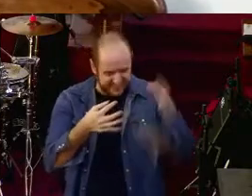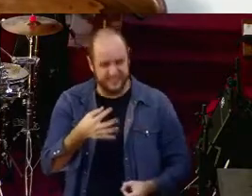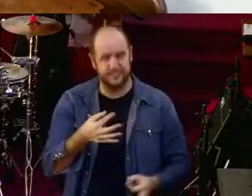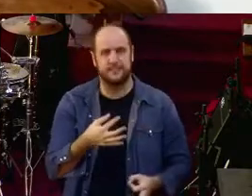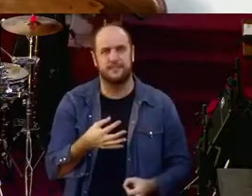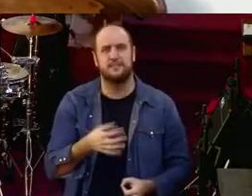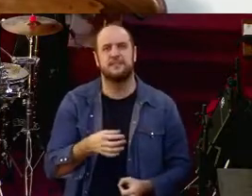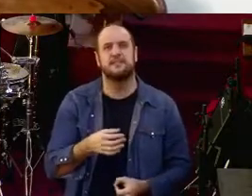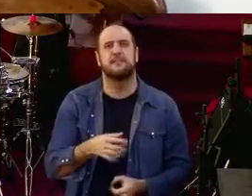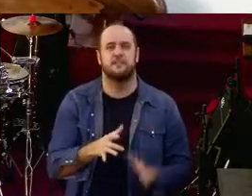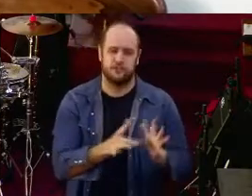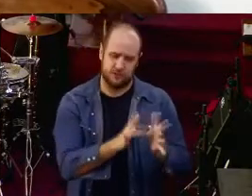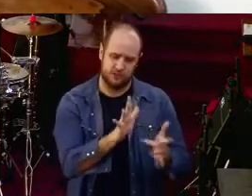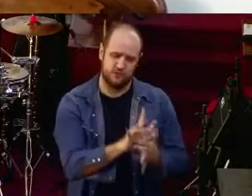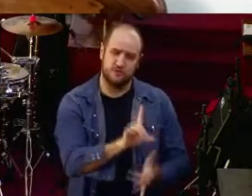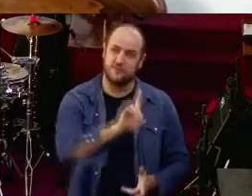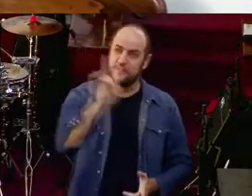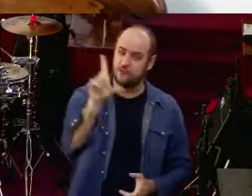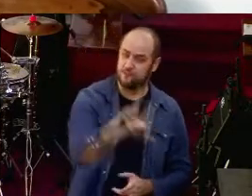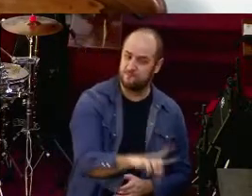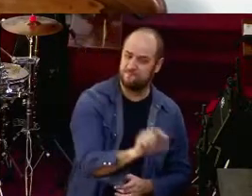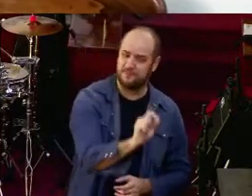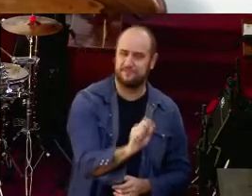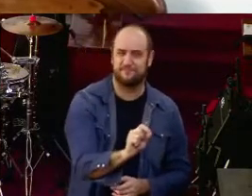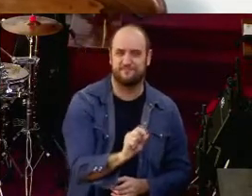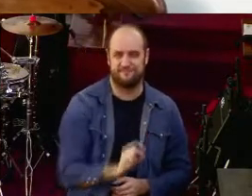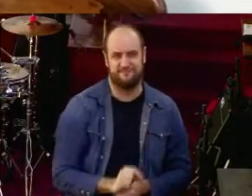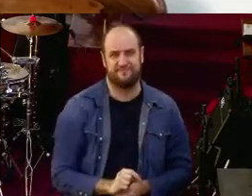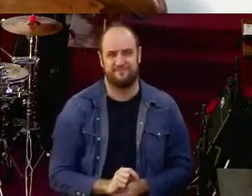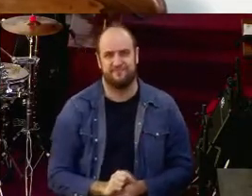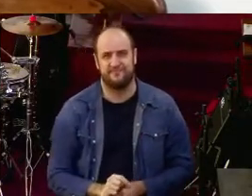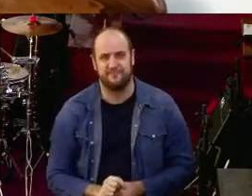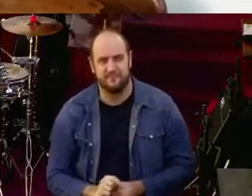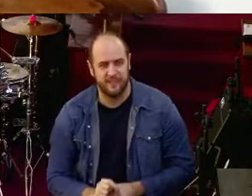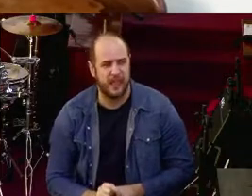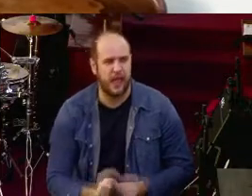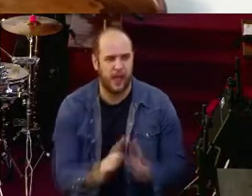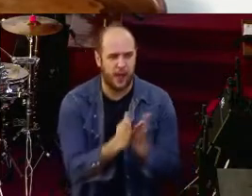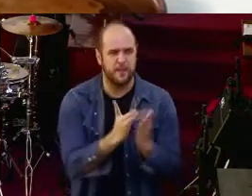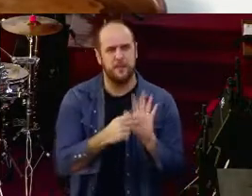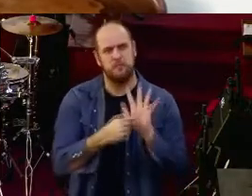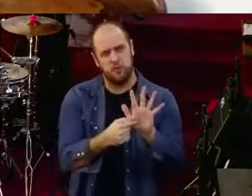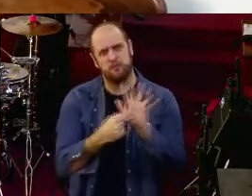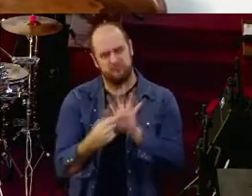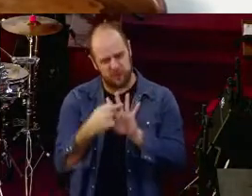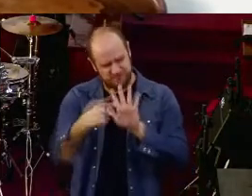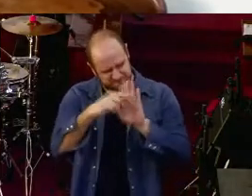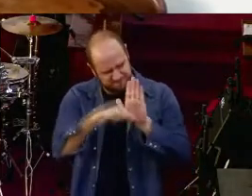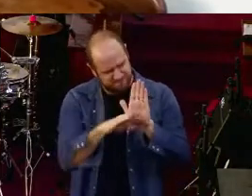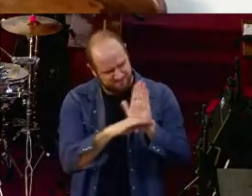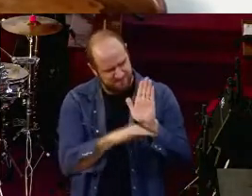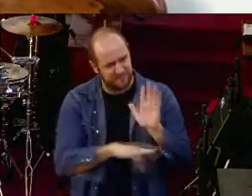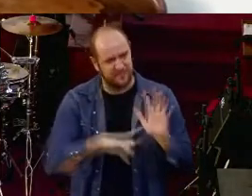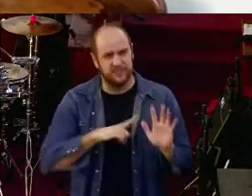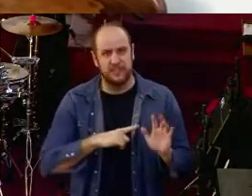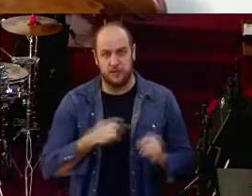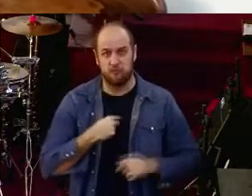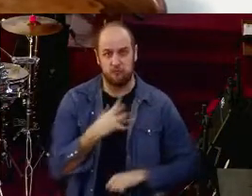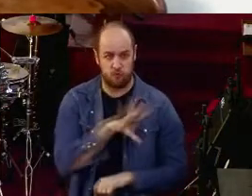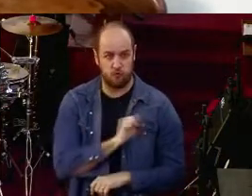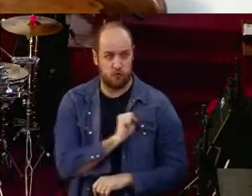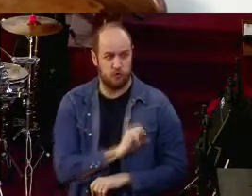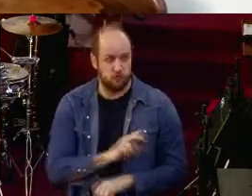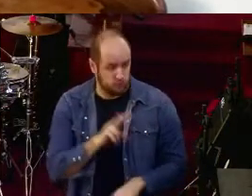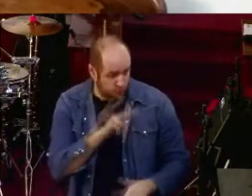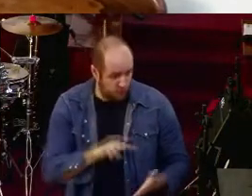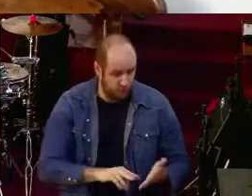escolhido de Deus. Nós temos algumas confirmações nas Escrituras, eu sempre caminho para outros textos. Na